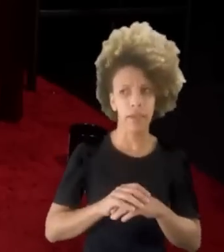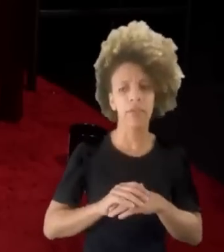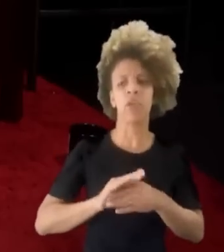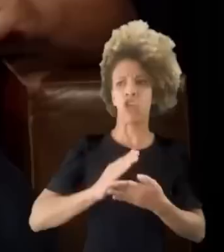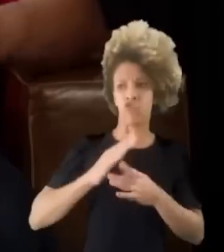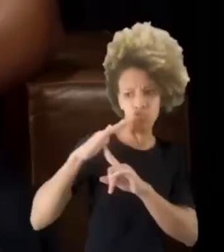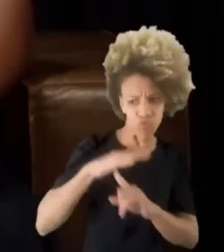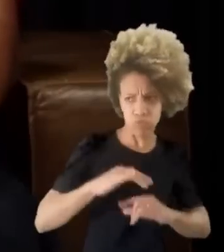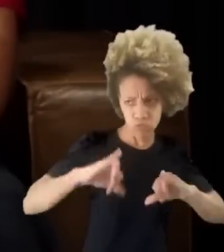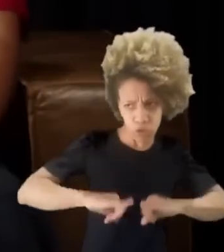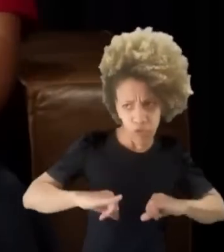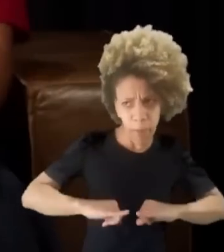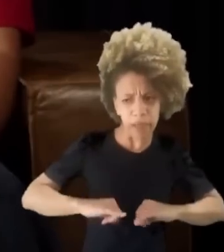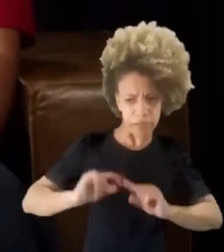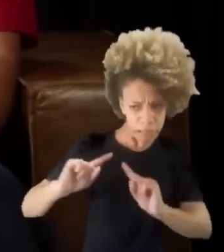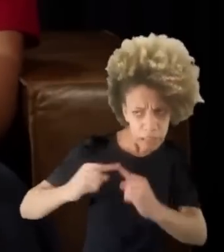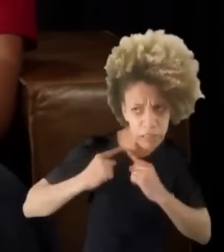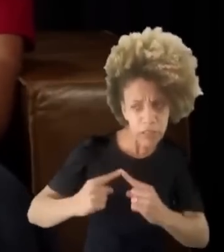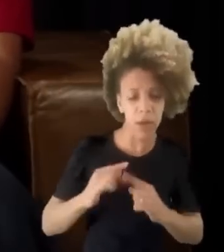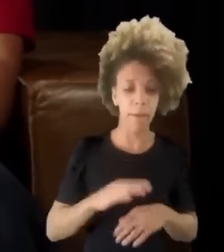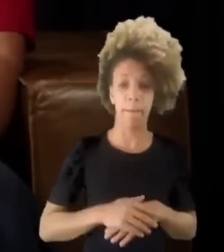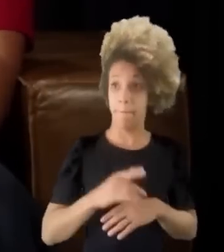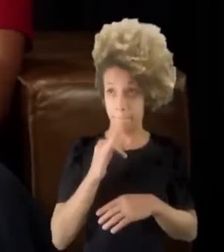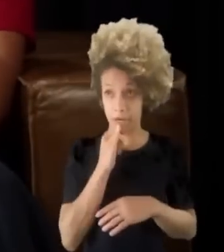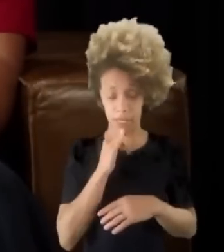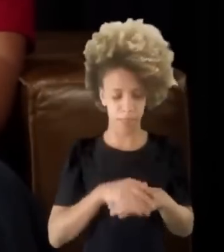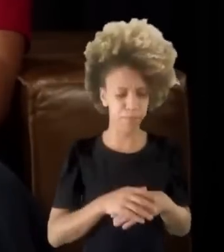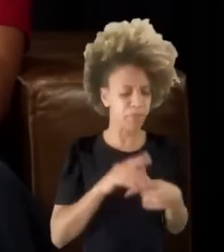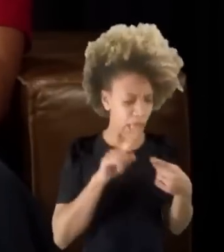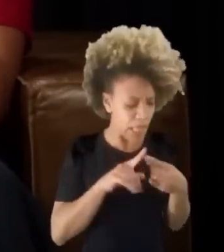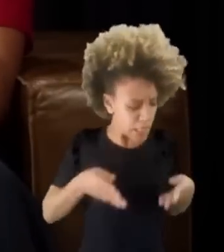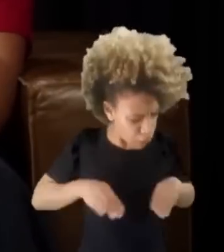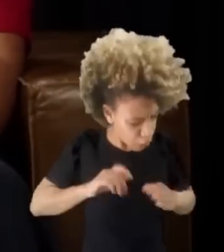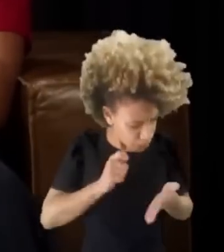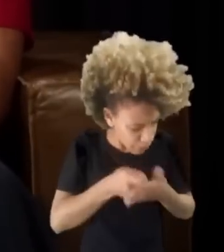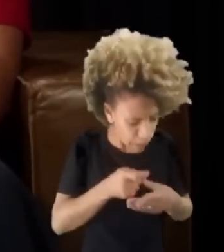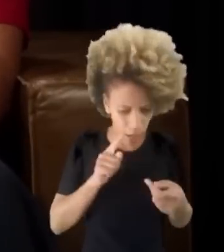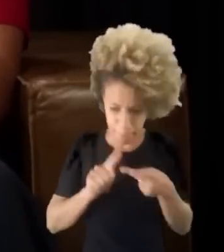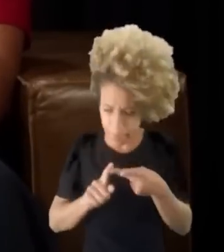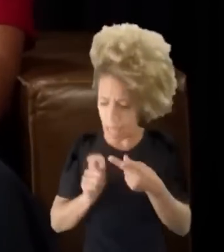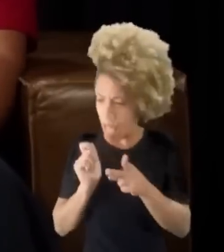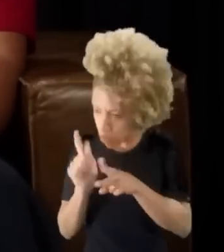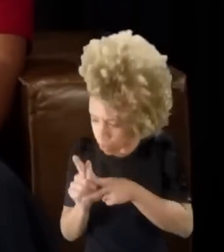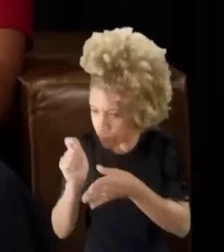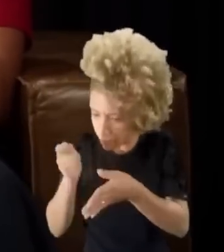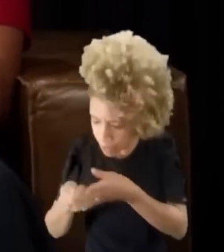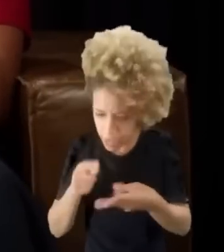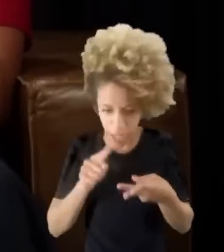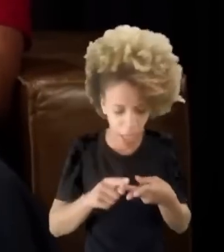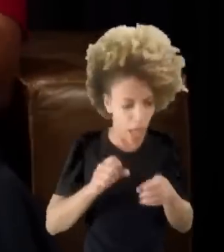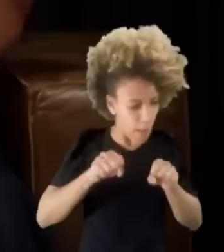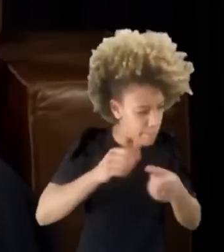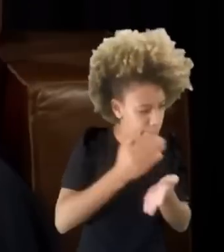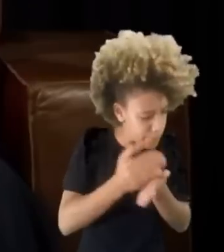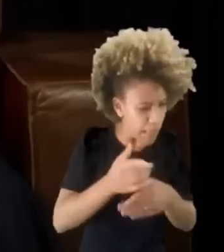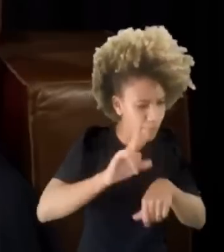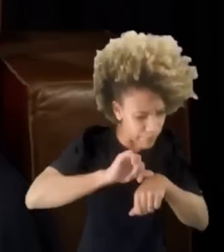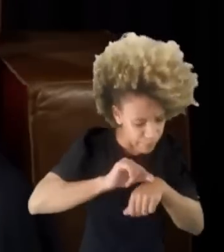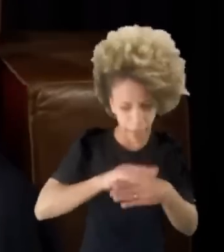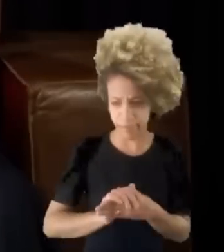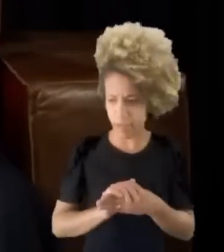por exemplo você tá ali fazendo o cálculo caramba tem o frauda para comprar tem um aluguel para comprar prestação da minha moto tá atrasado